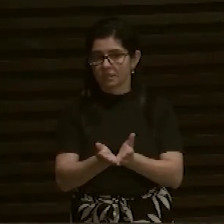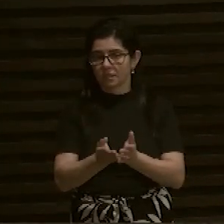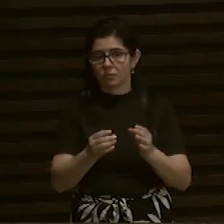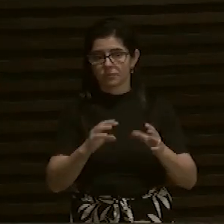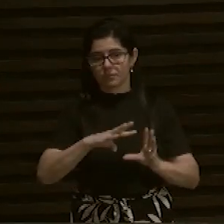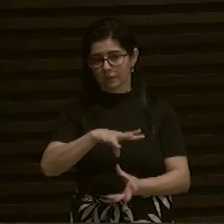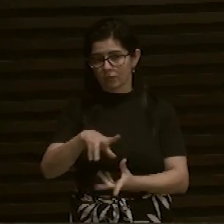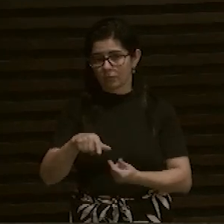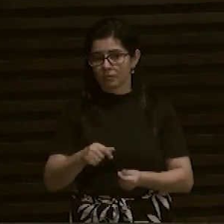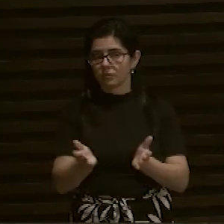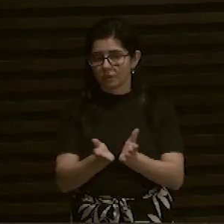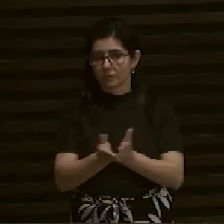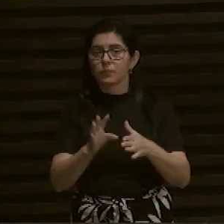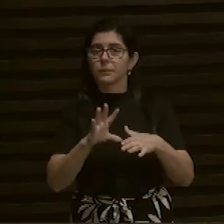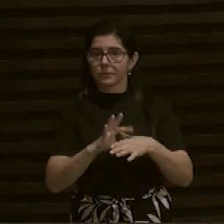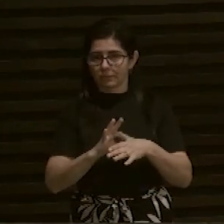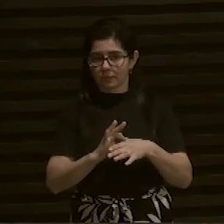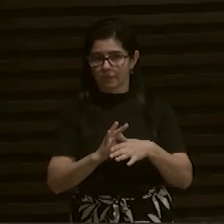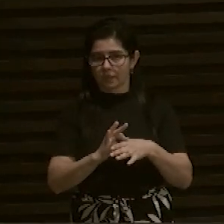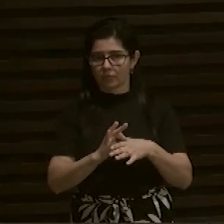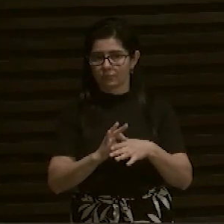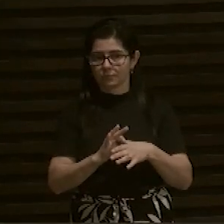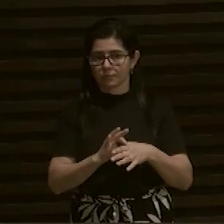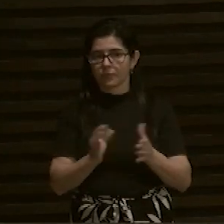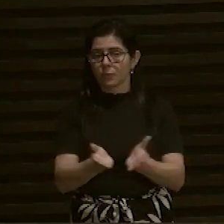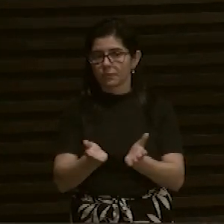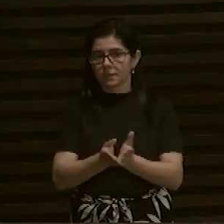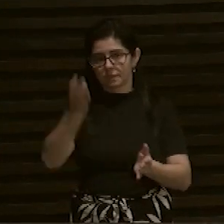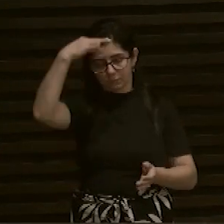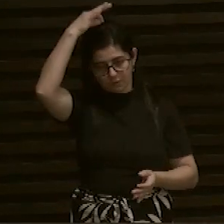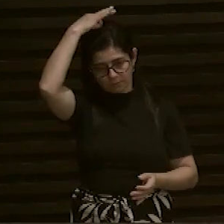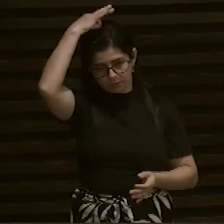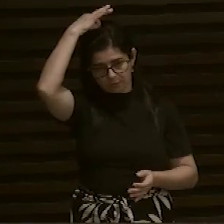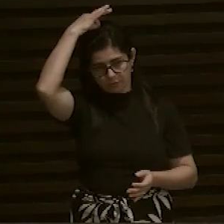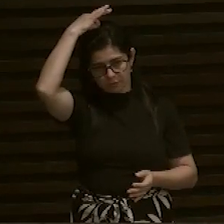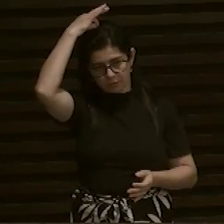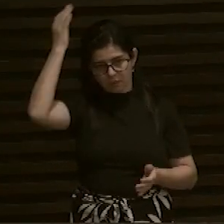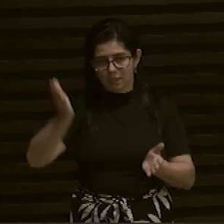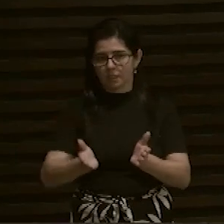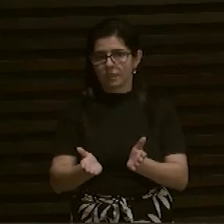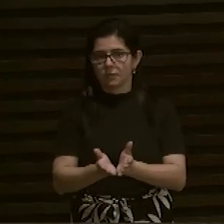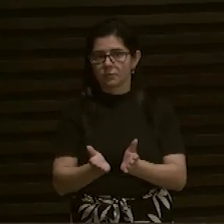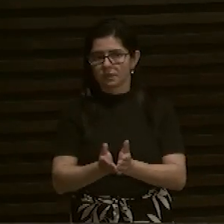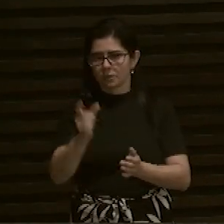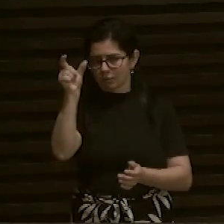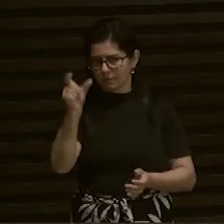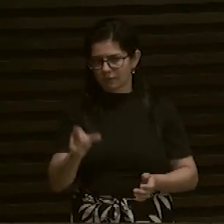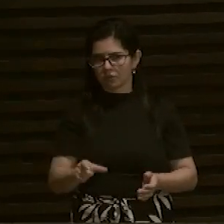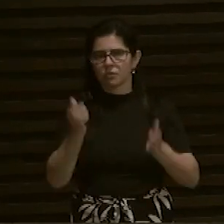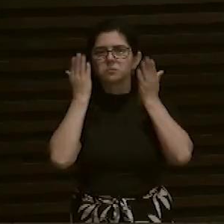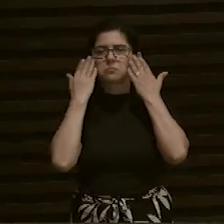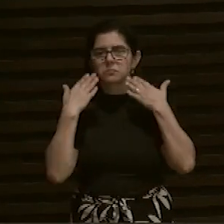aqui agora, mas também existe o cristão espiritual e existe o natural, o homem natural. Então, o homem natural,